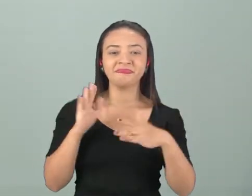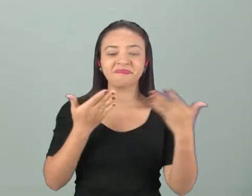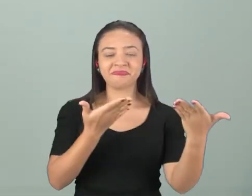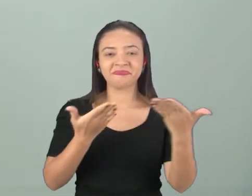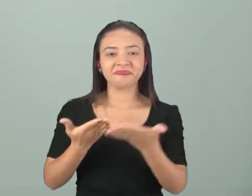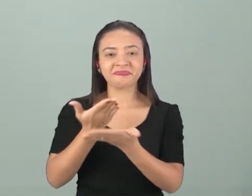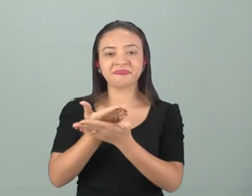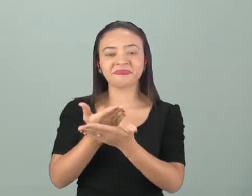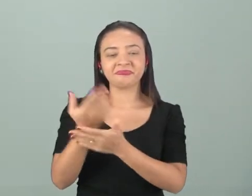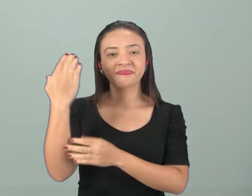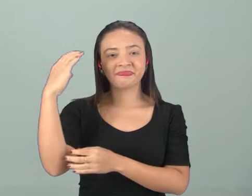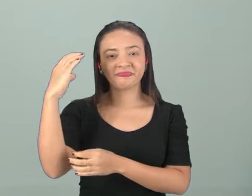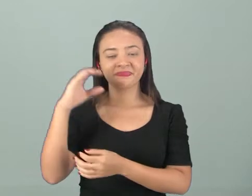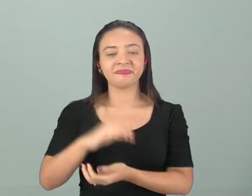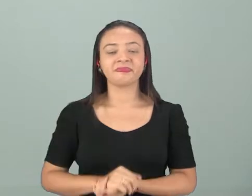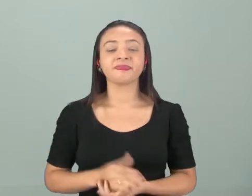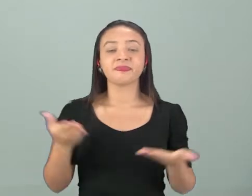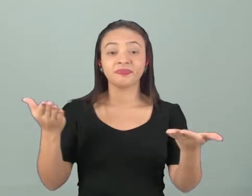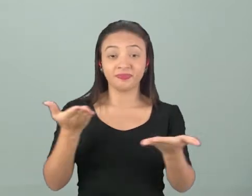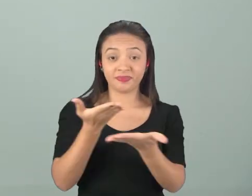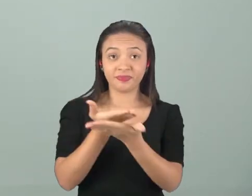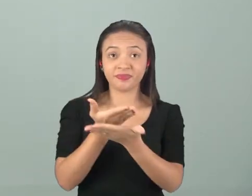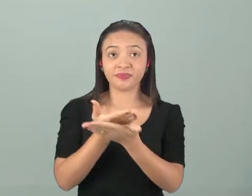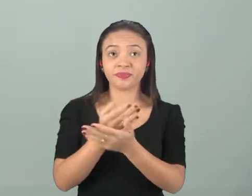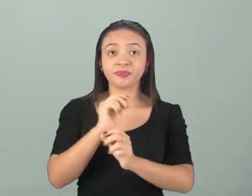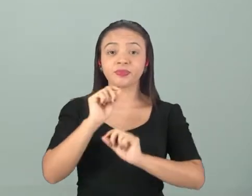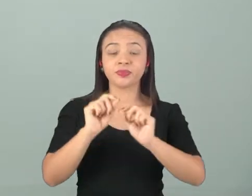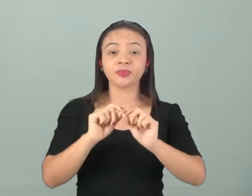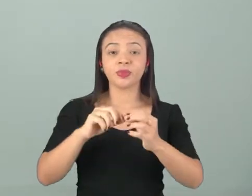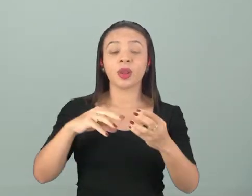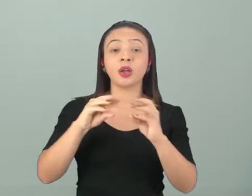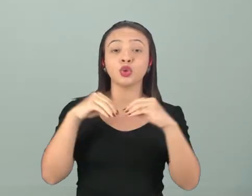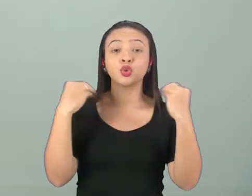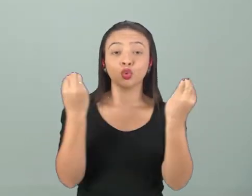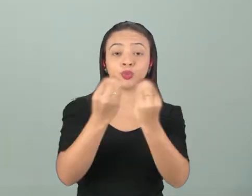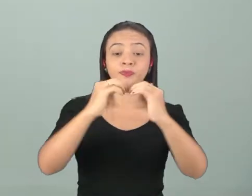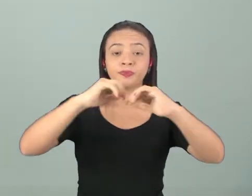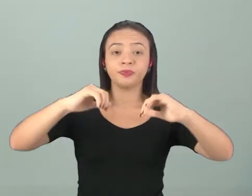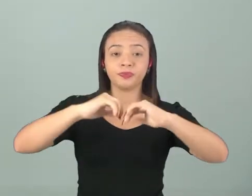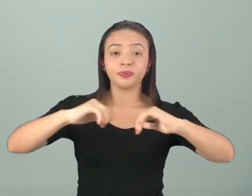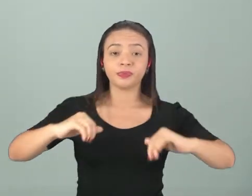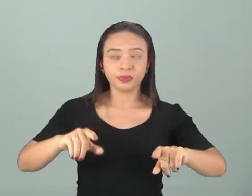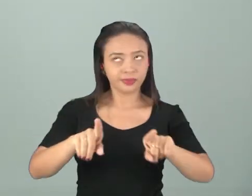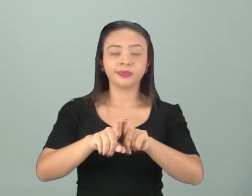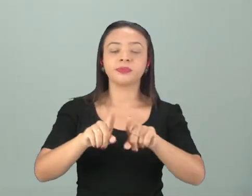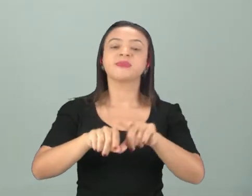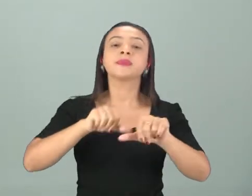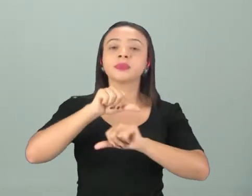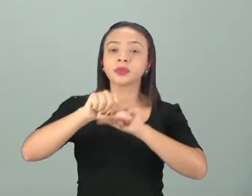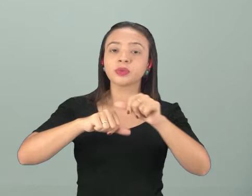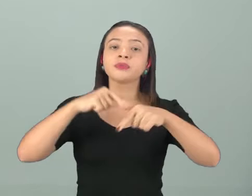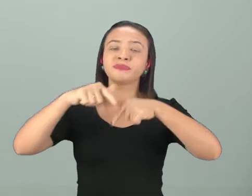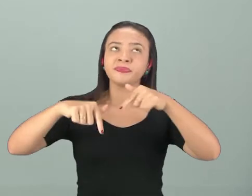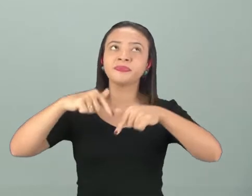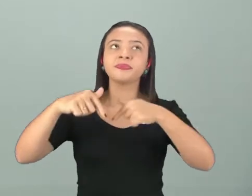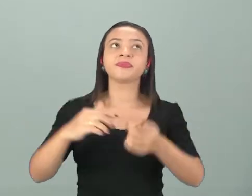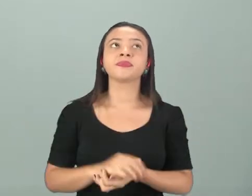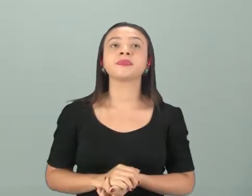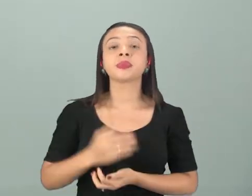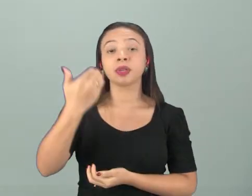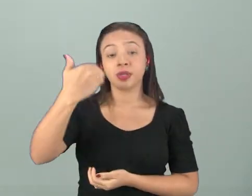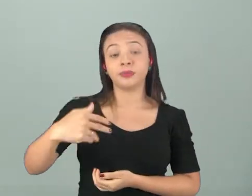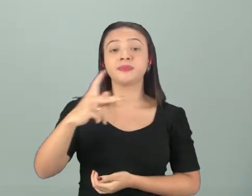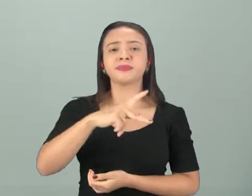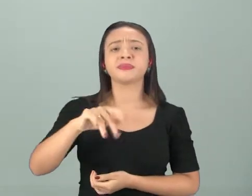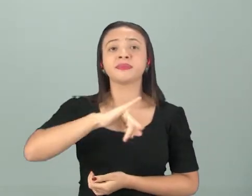bem-vindos a mais uma aula de ciências. Na aula de hoje nós veremos sobre a separação de misturas e as transformações químicas. Eu sou a